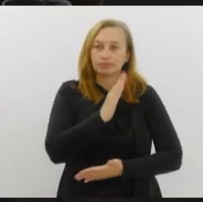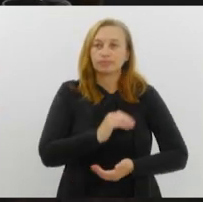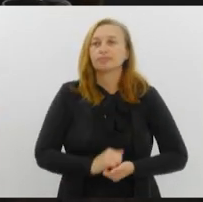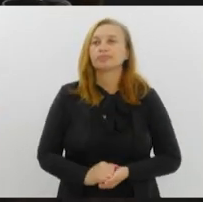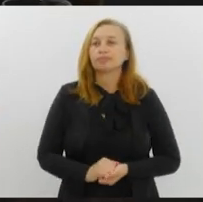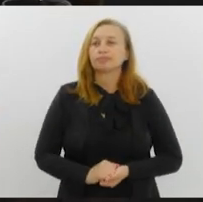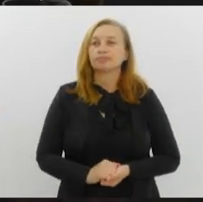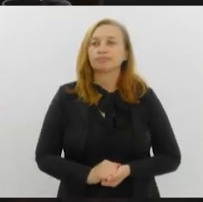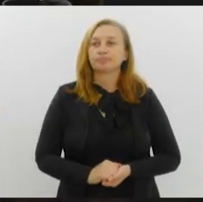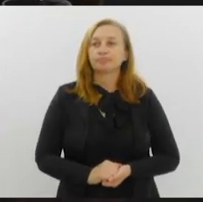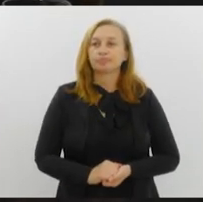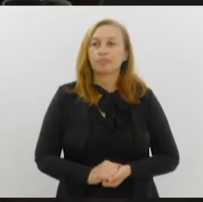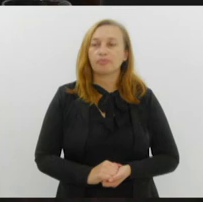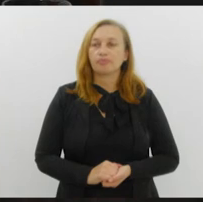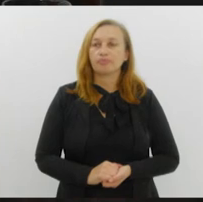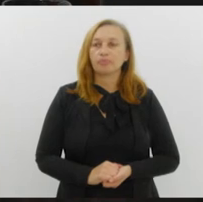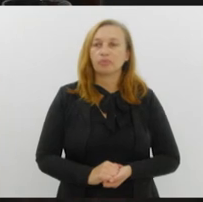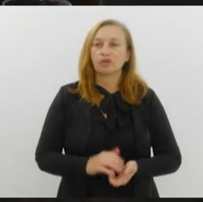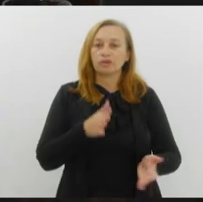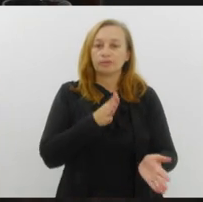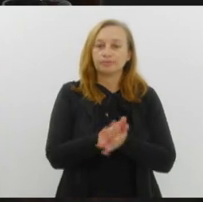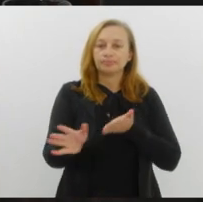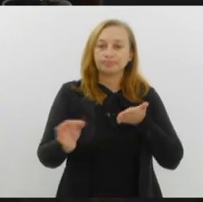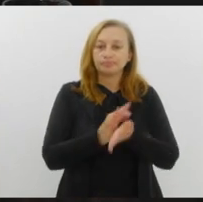estão, aprovado, vai à promulgação.